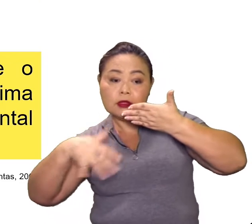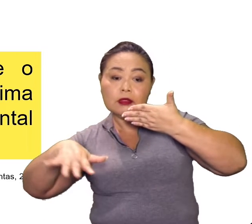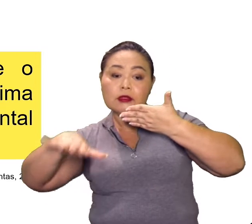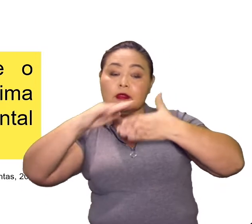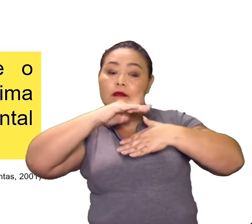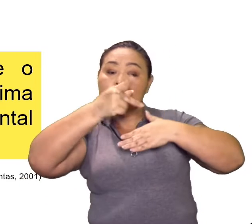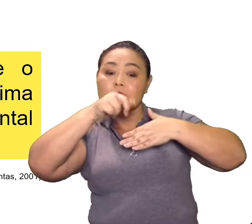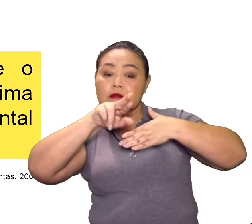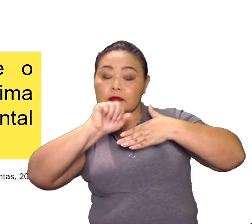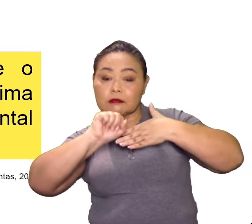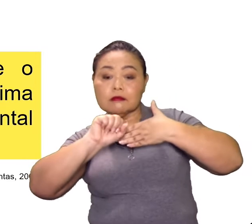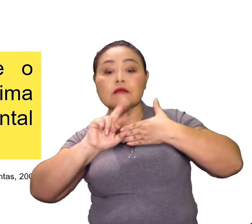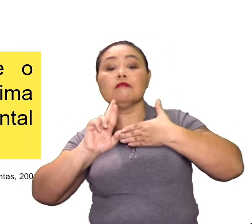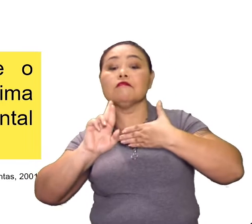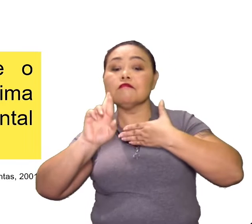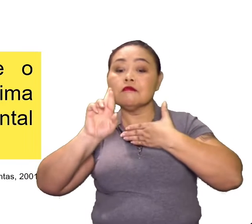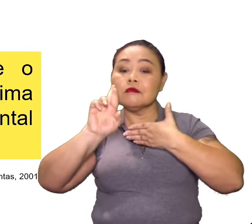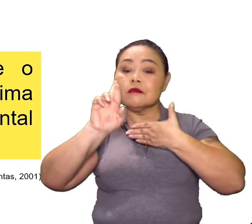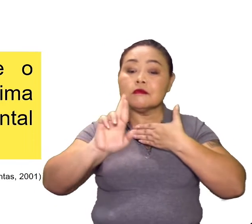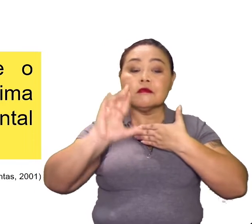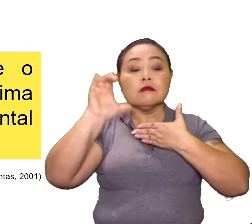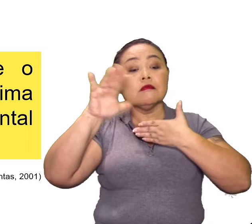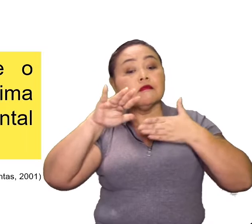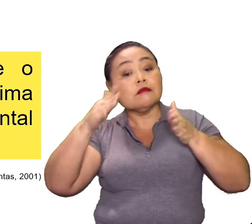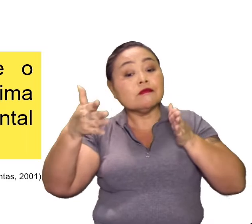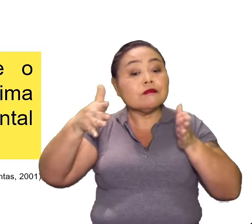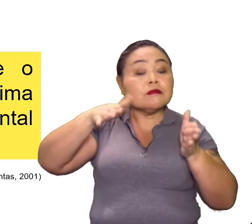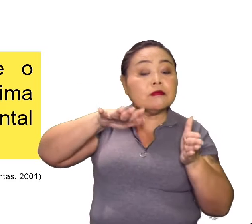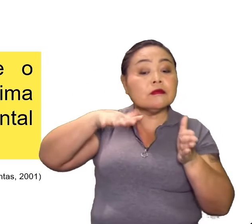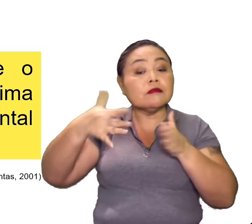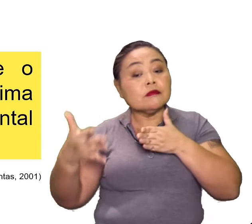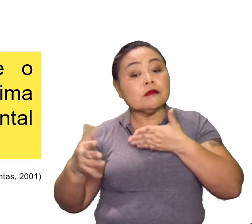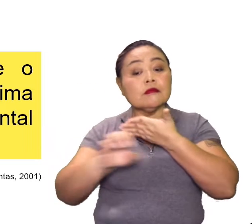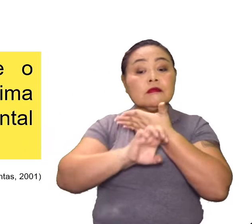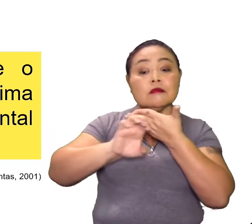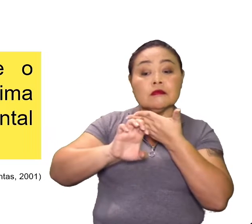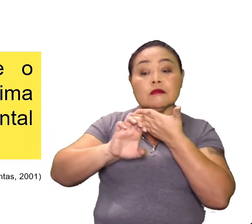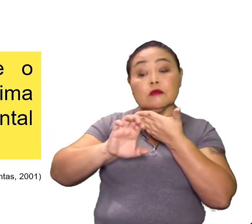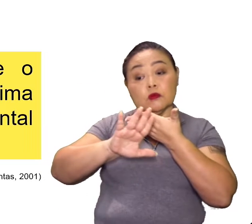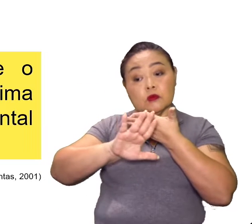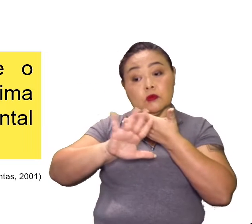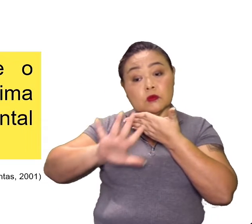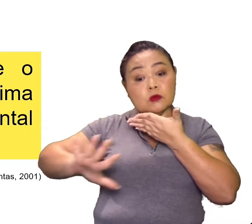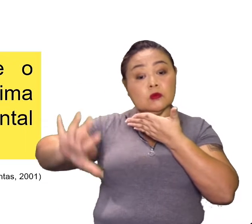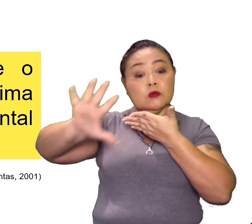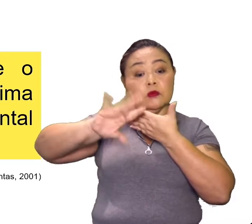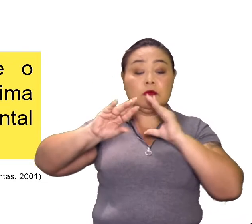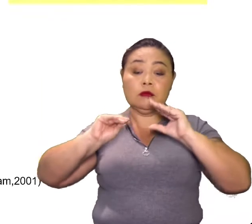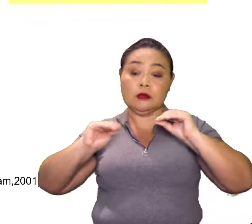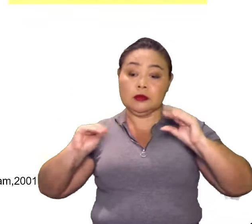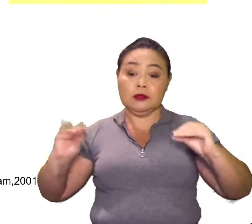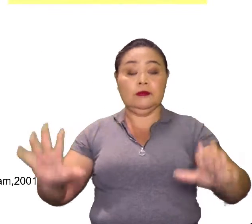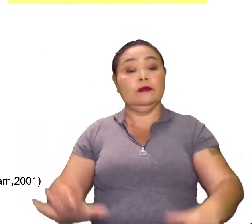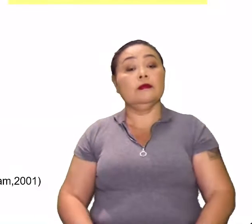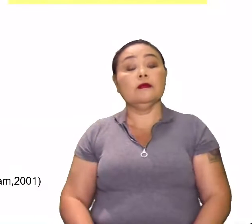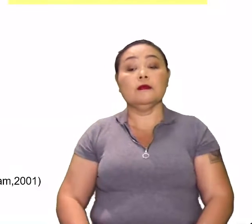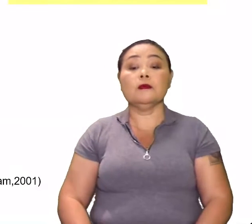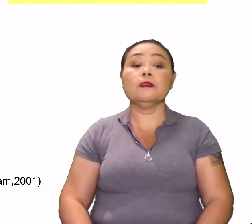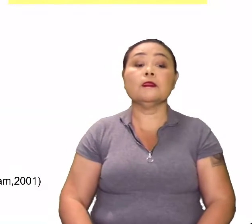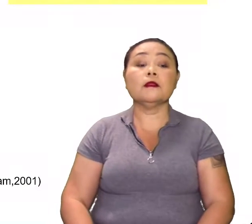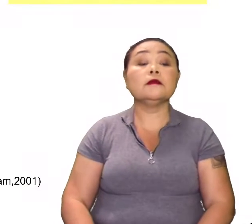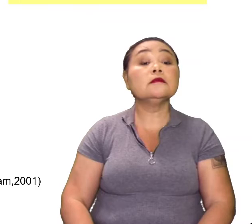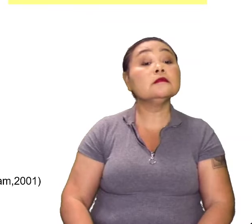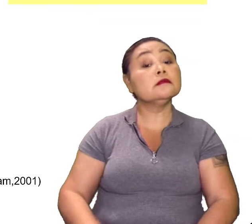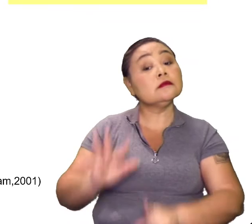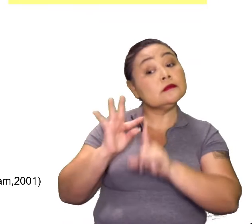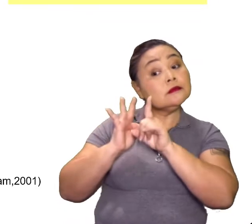os planaltos parecis, que apresenta um clima transicional entre o equatorial úmido e o tropical continental